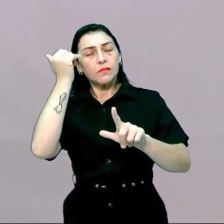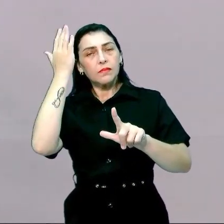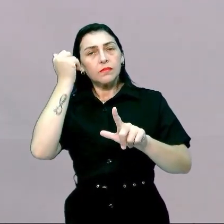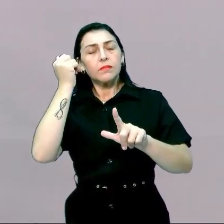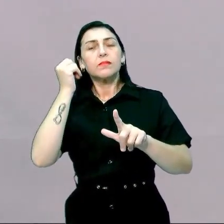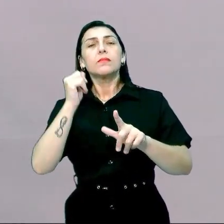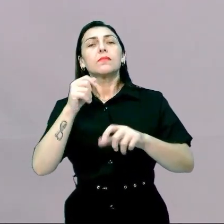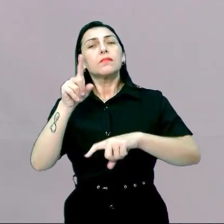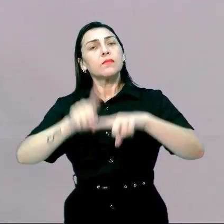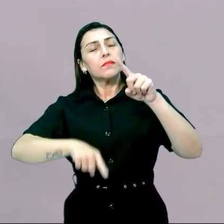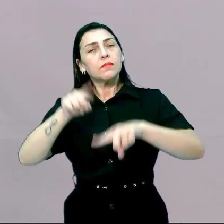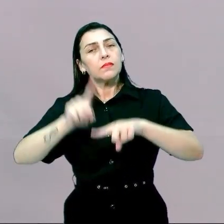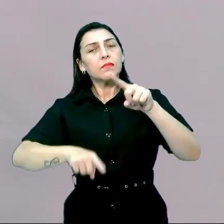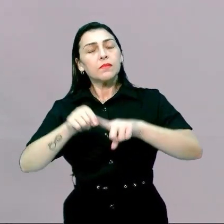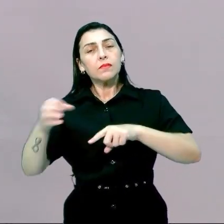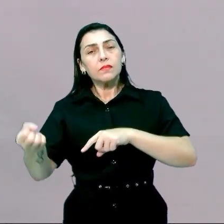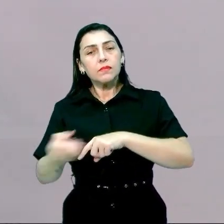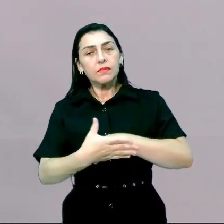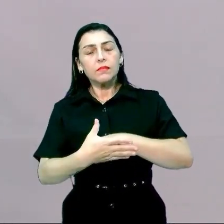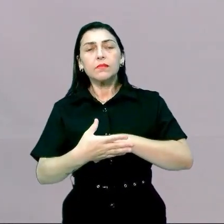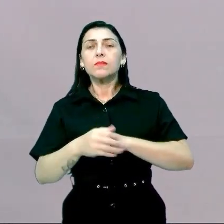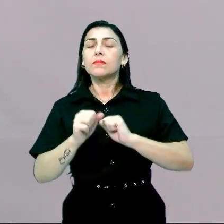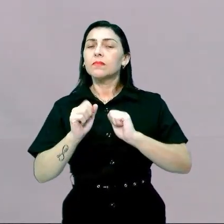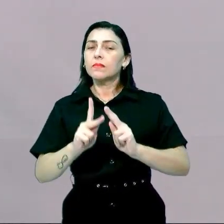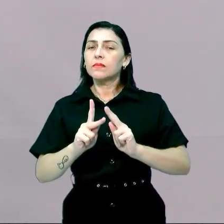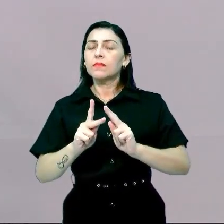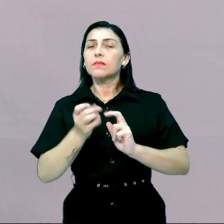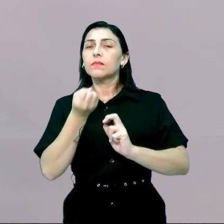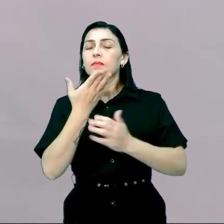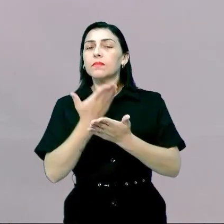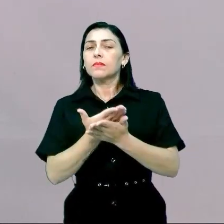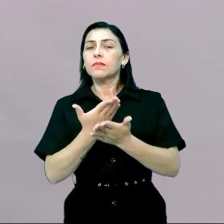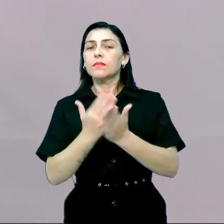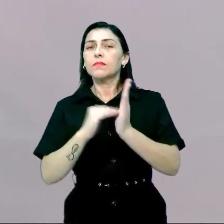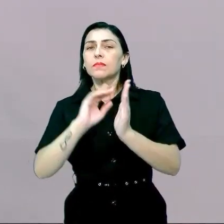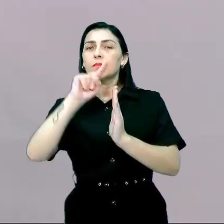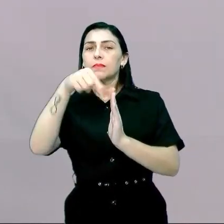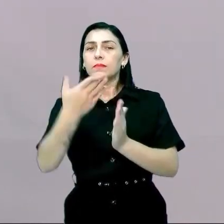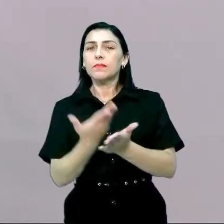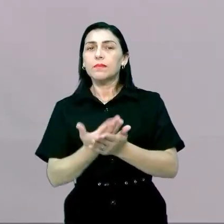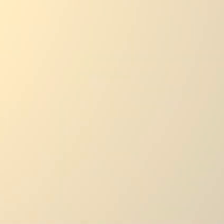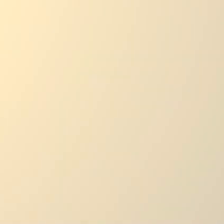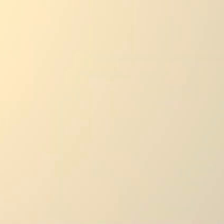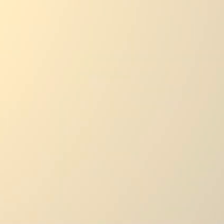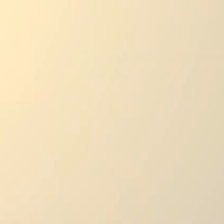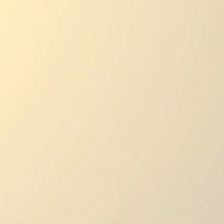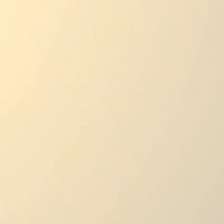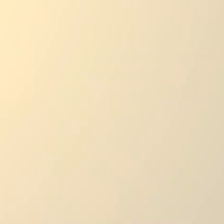dentro dos materiais e novidades, tá certo? Bons estudos e até a próxima!